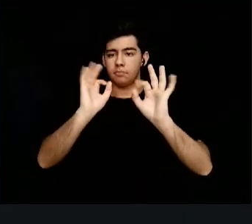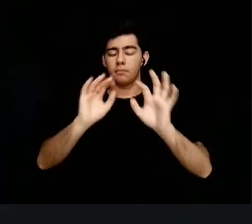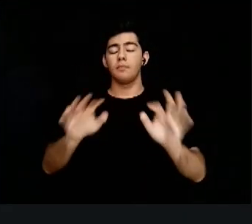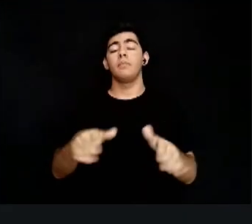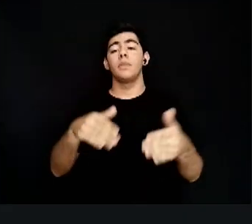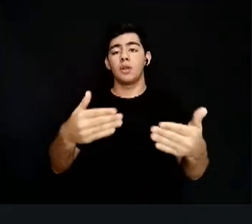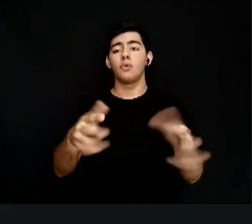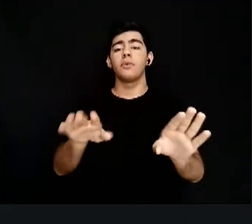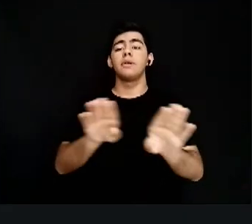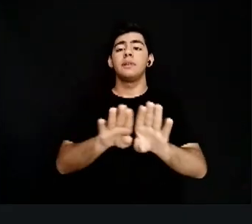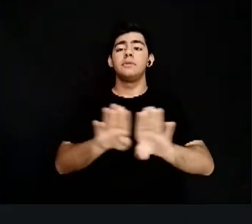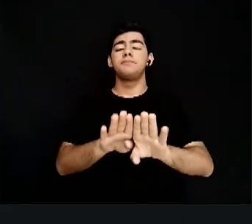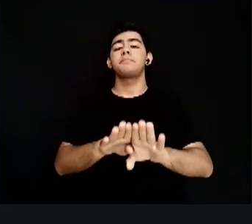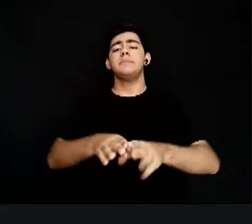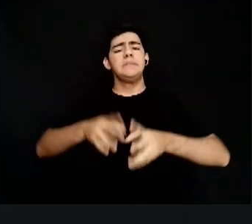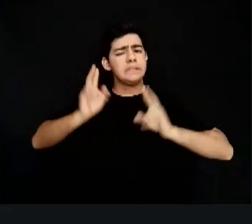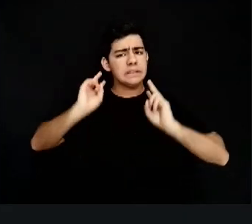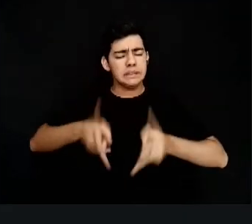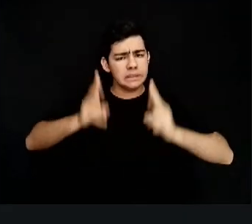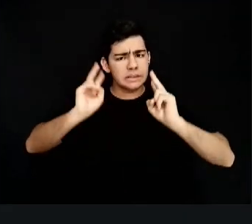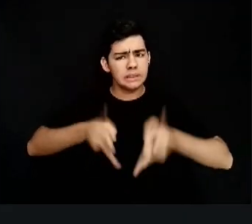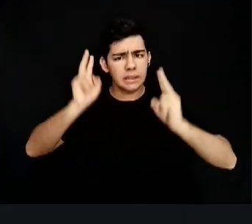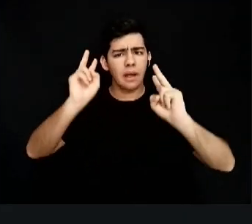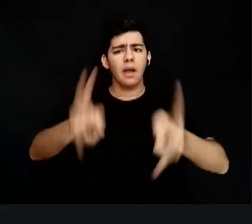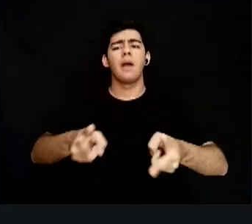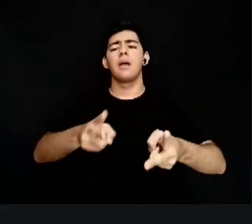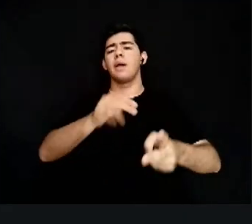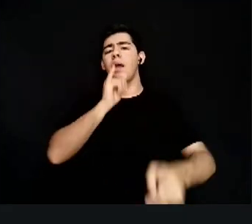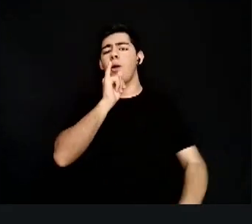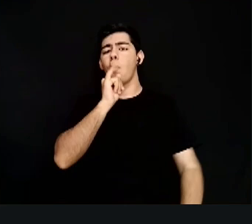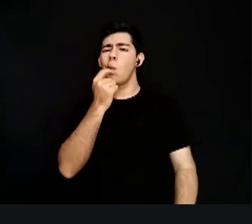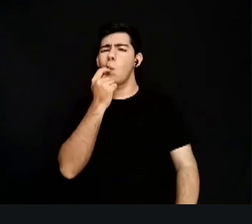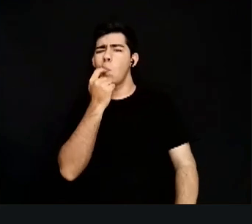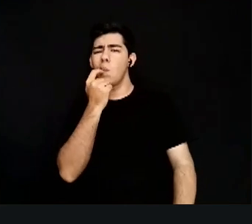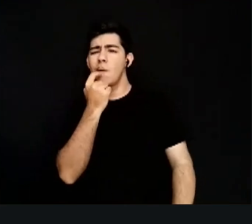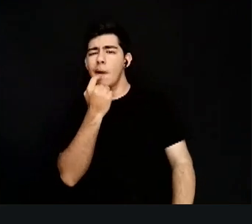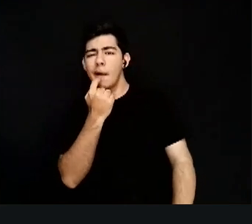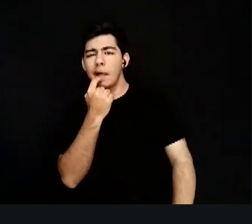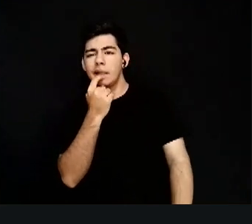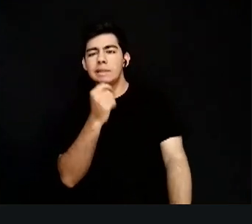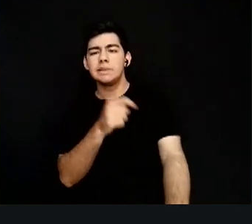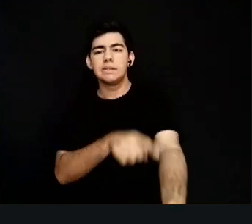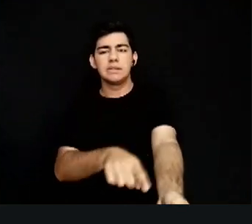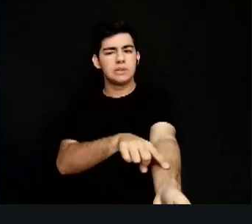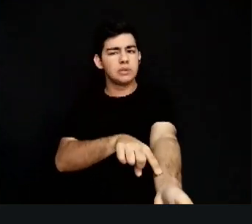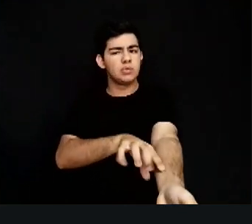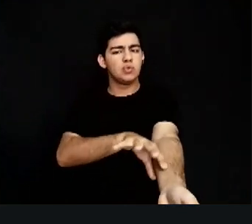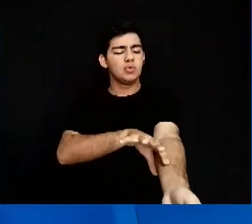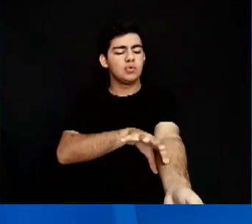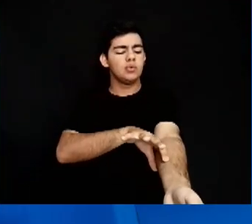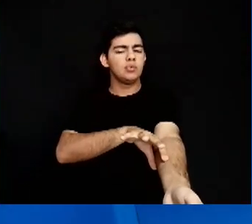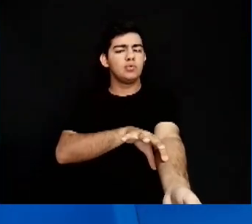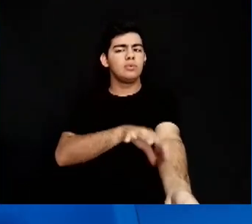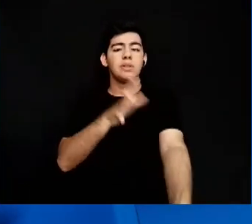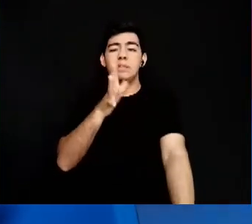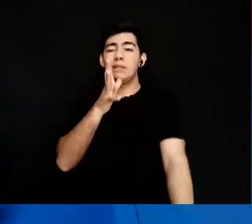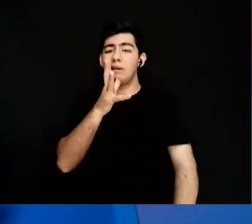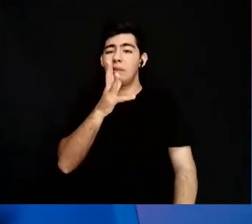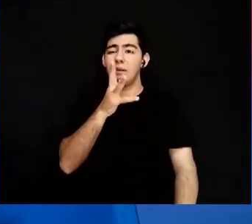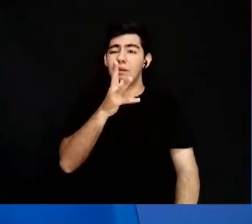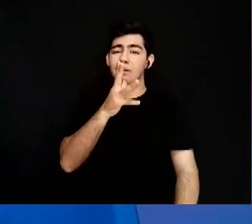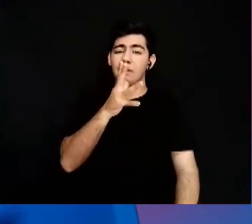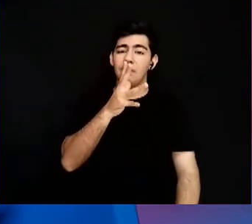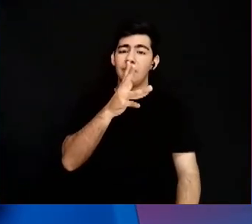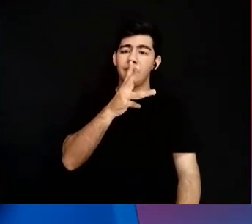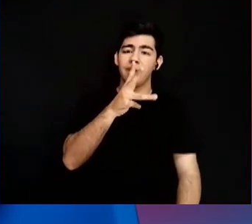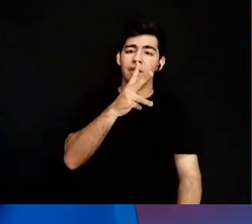pós-operatório, né? Então, sempre que o sangue fica circulando de maneira mais lenta, mais parada, por